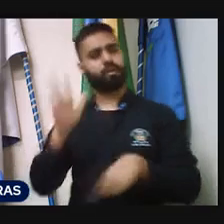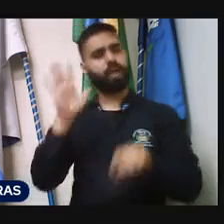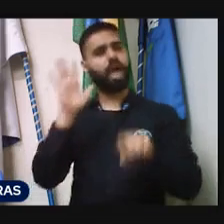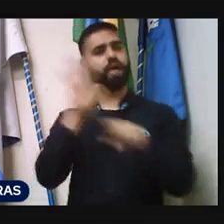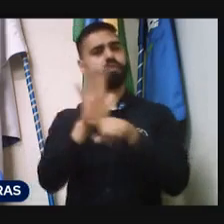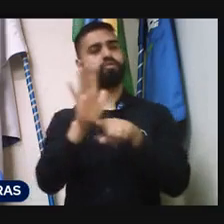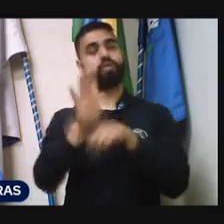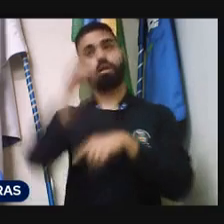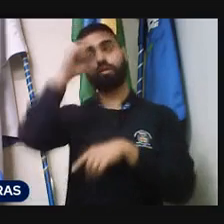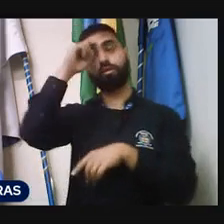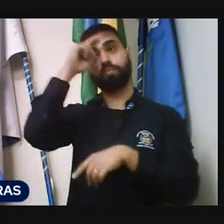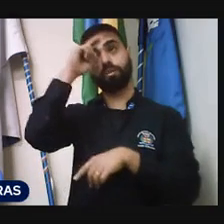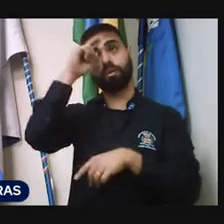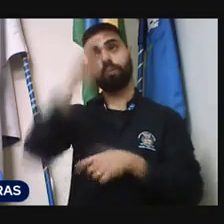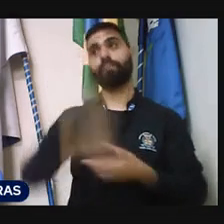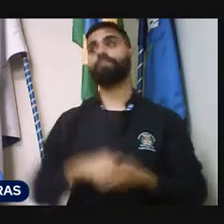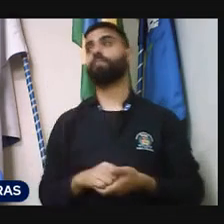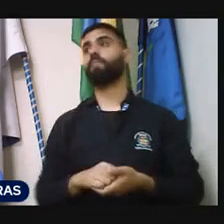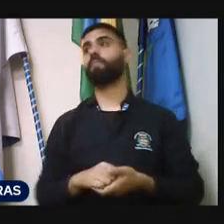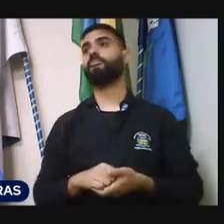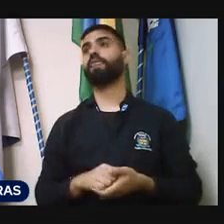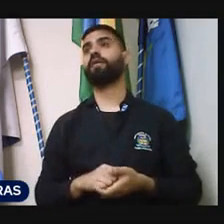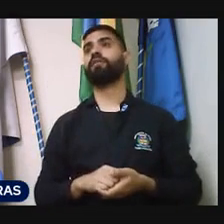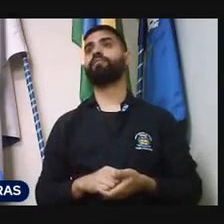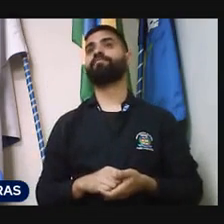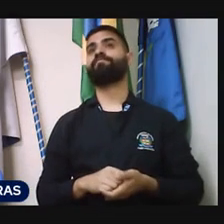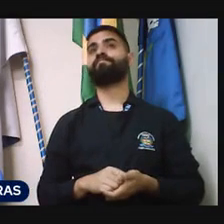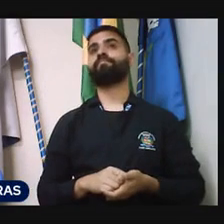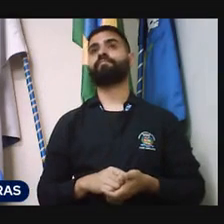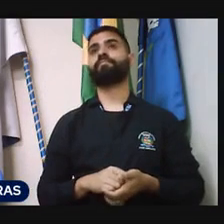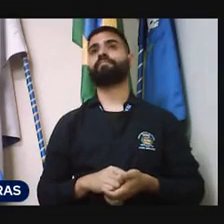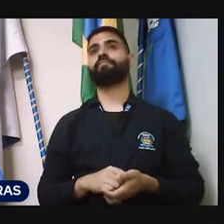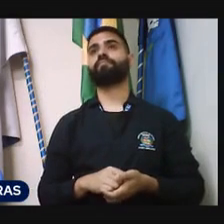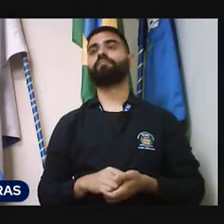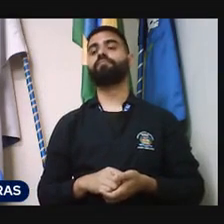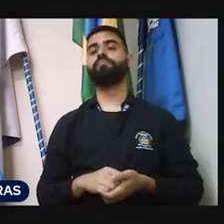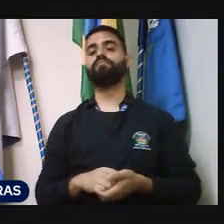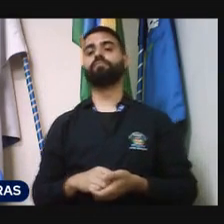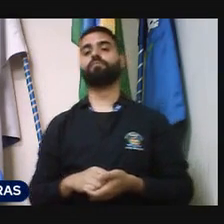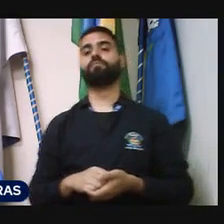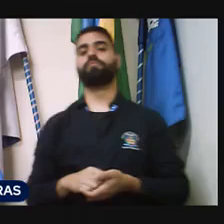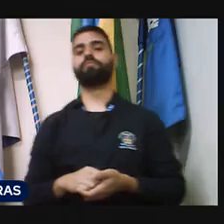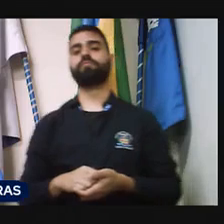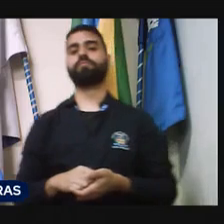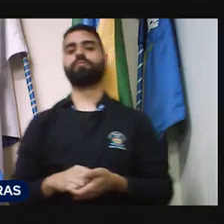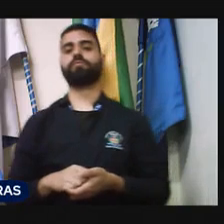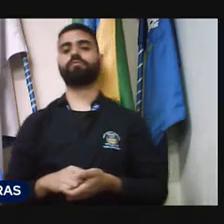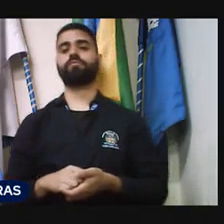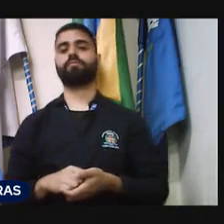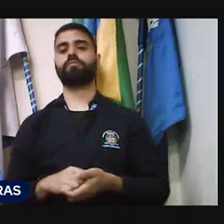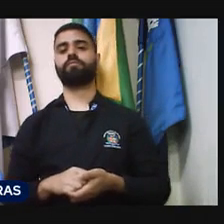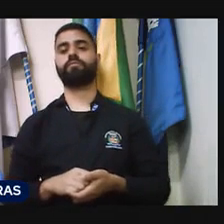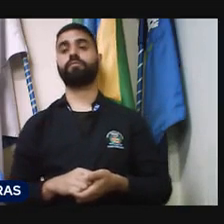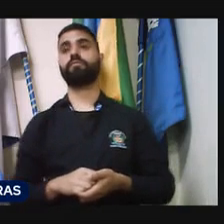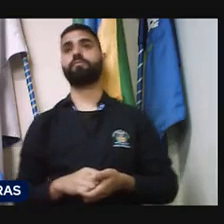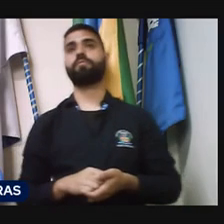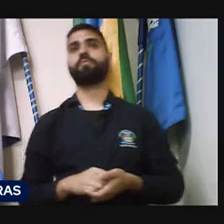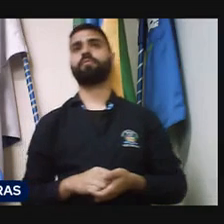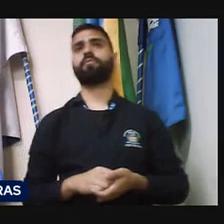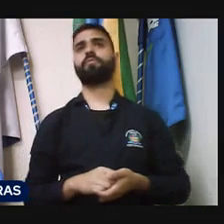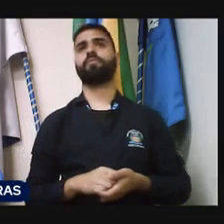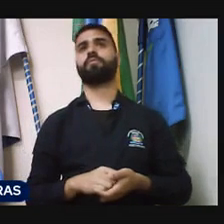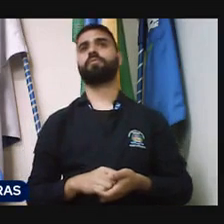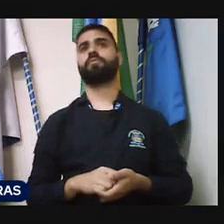nossas tal as contas não fecham né para quem quer aí é um balancete